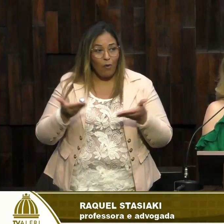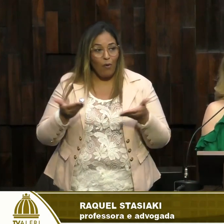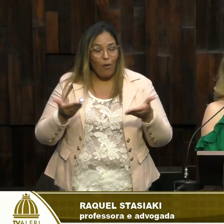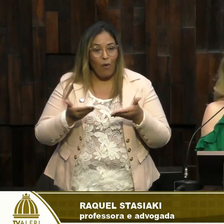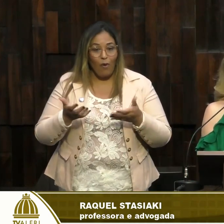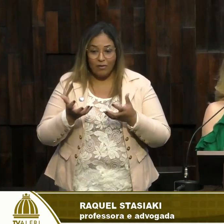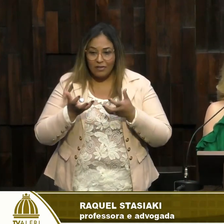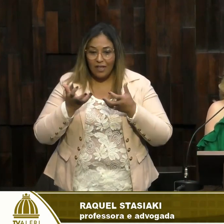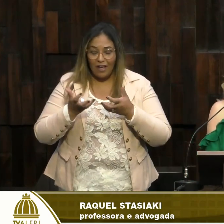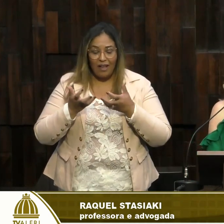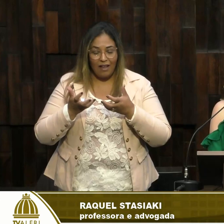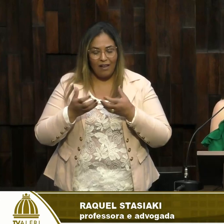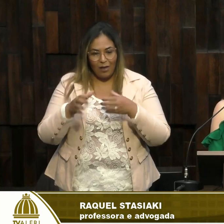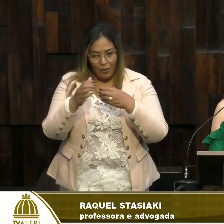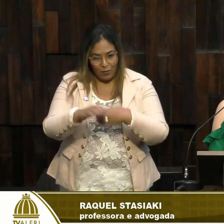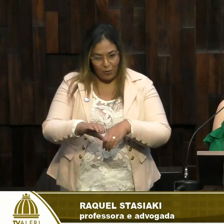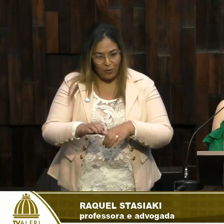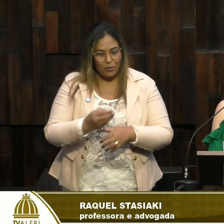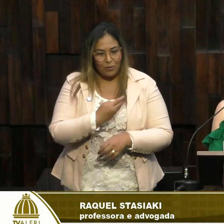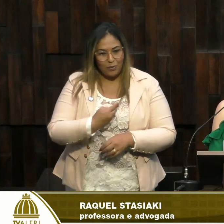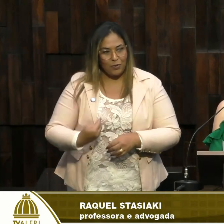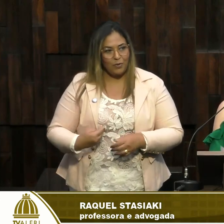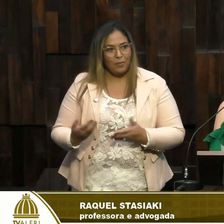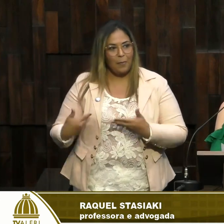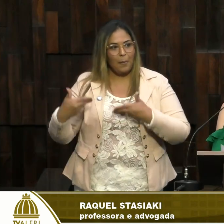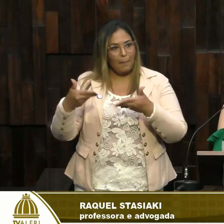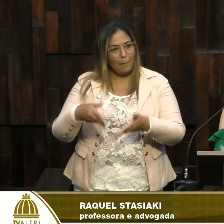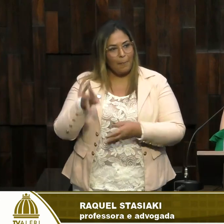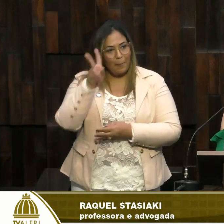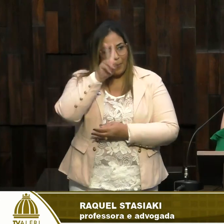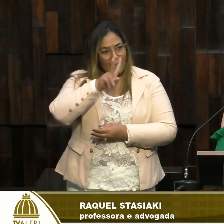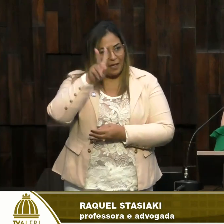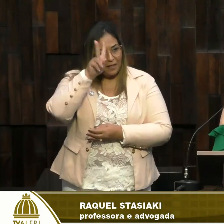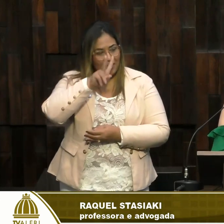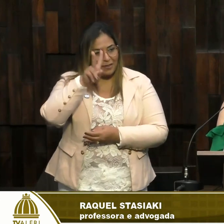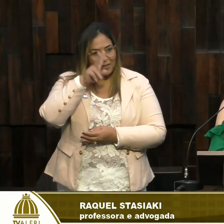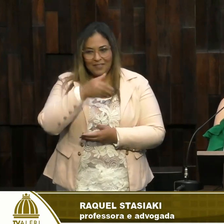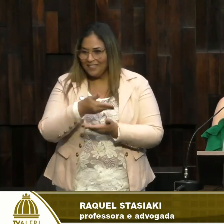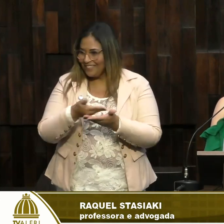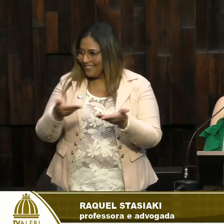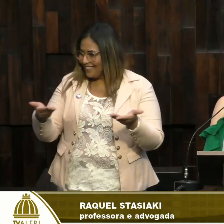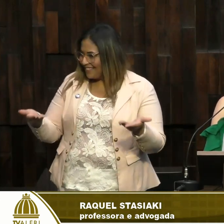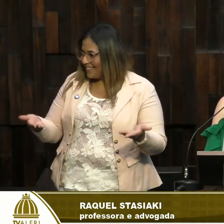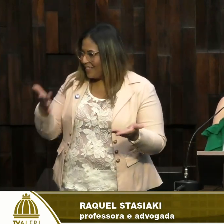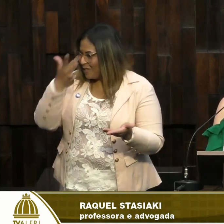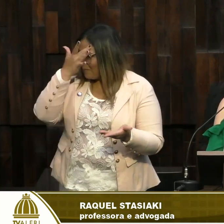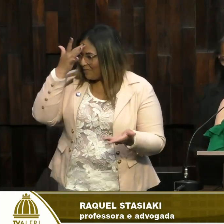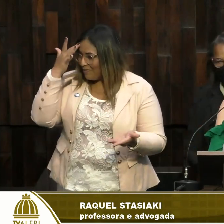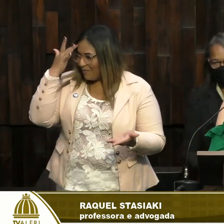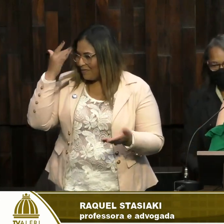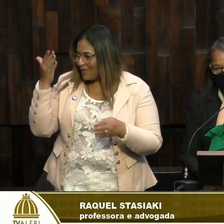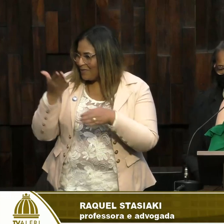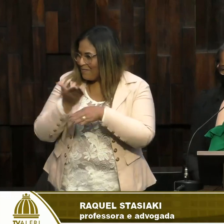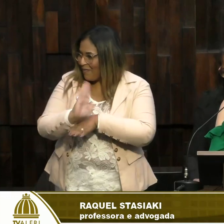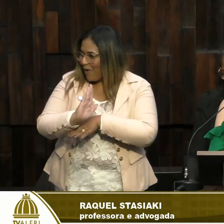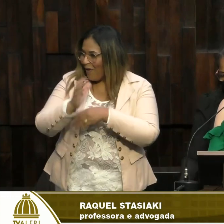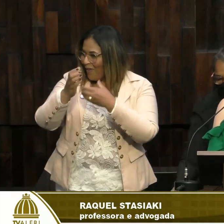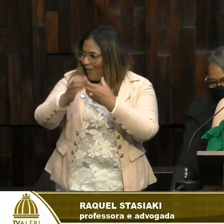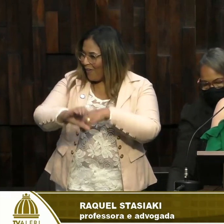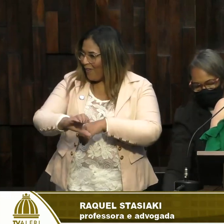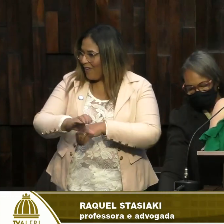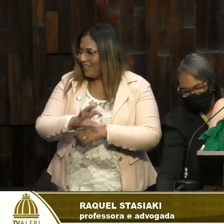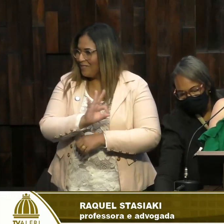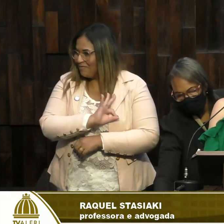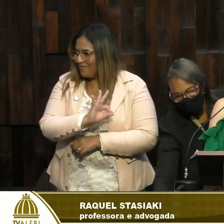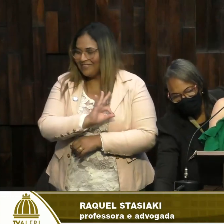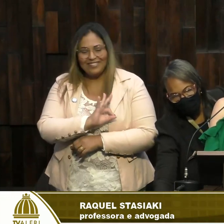prestaram concurso público. E aí entra a minha história com essa galera dos aprovados da Polícia Civil, que eu quero